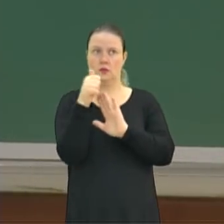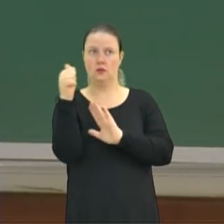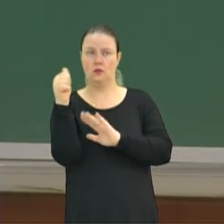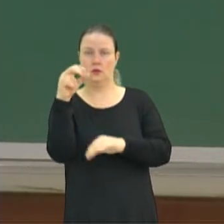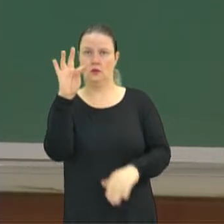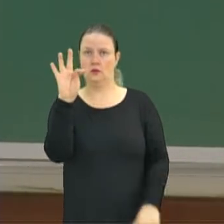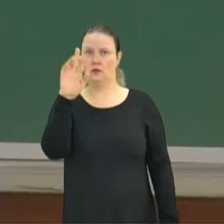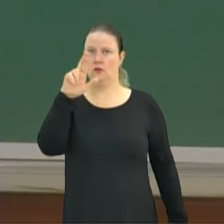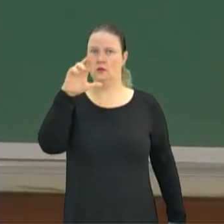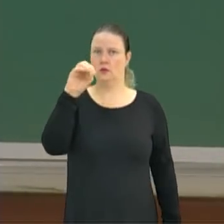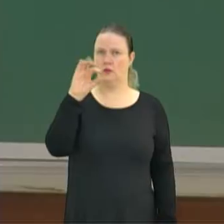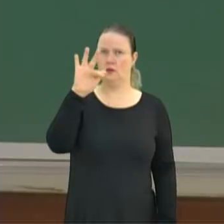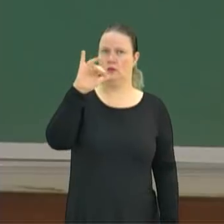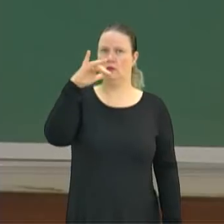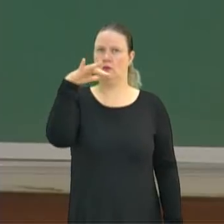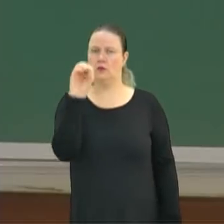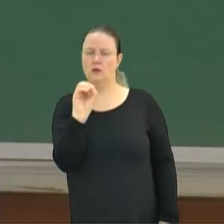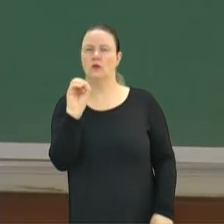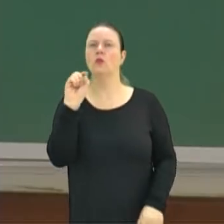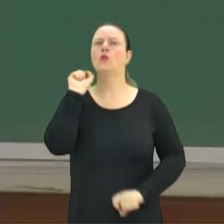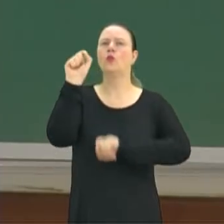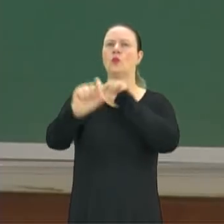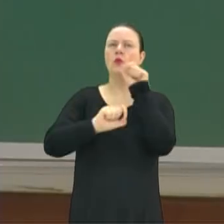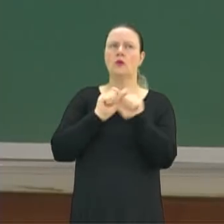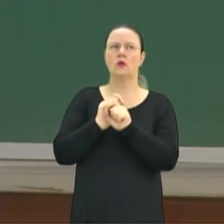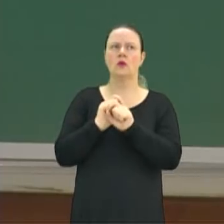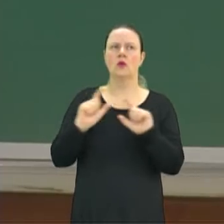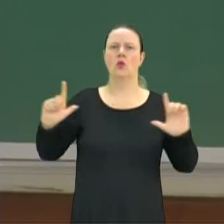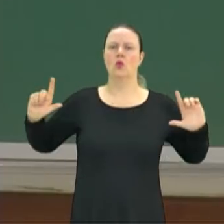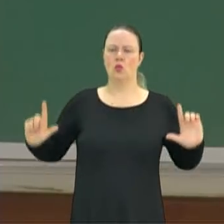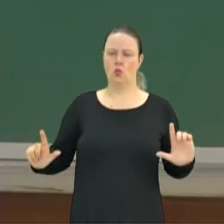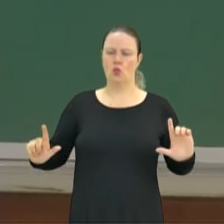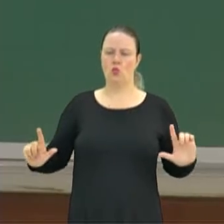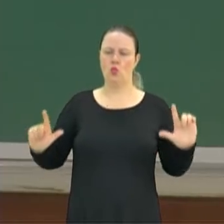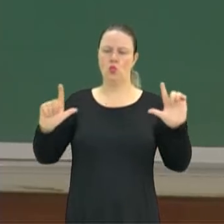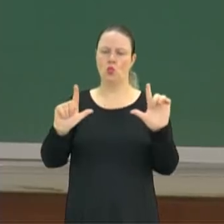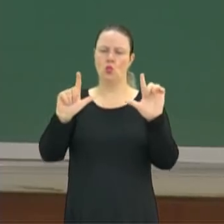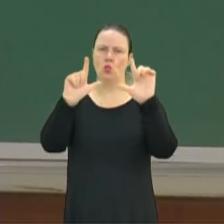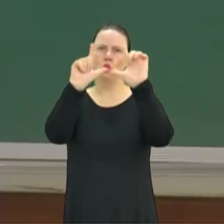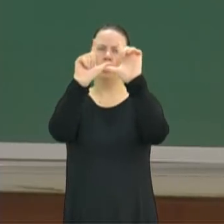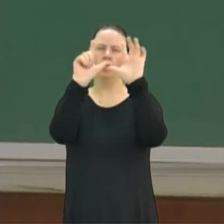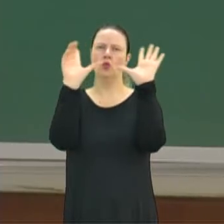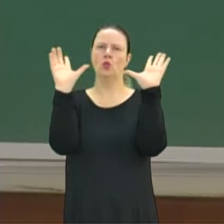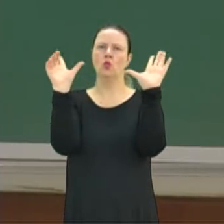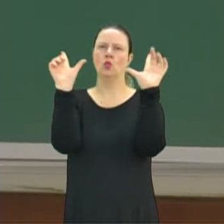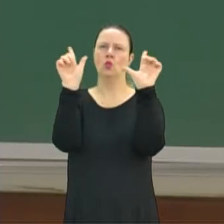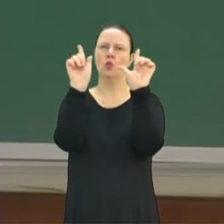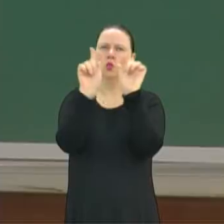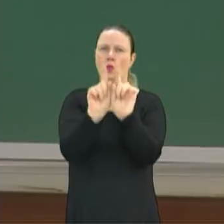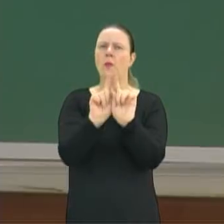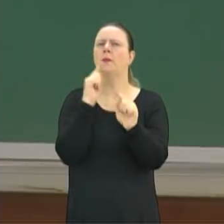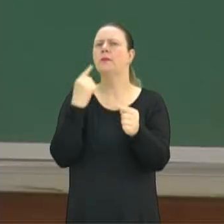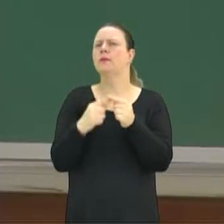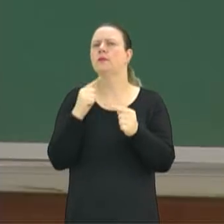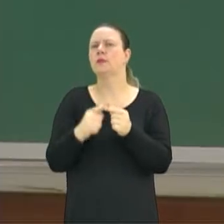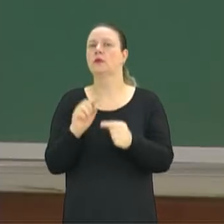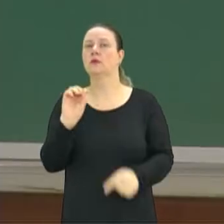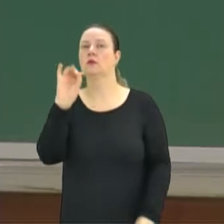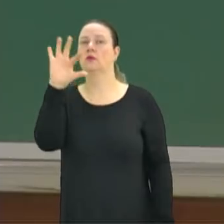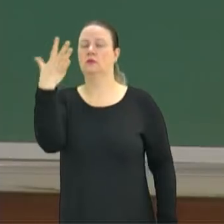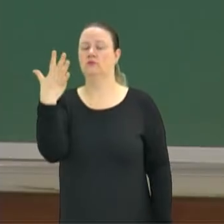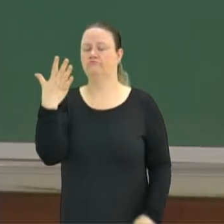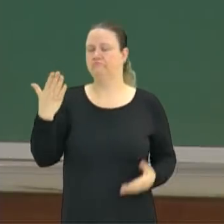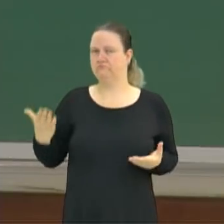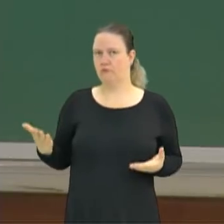energia no último nível trófico. Por quê? Porque vai se perdendo energia ao longo dos níveis tróficos. E por que isso acontece? Porque nem toda a energia